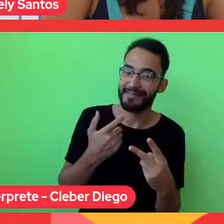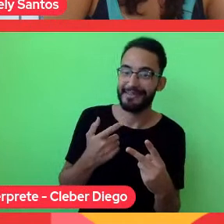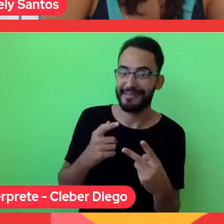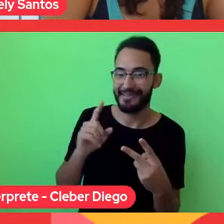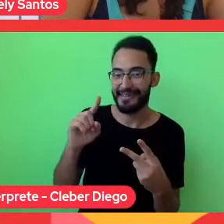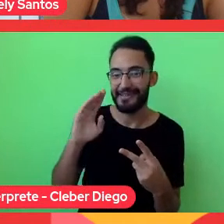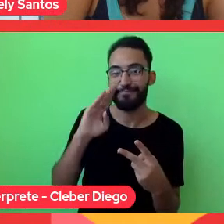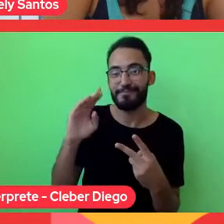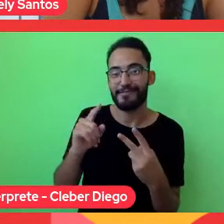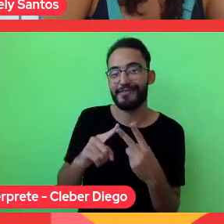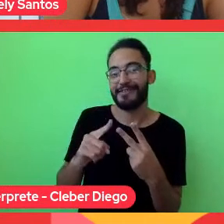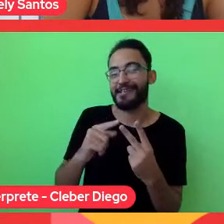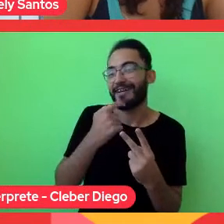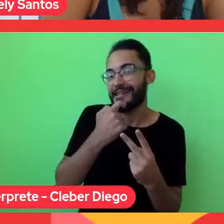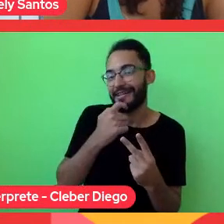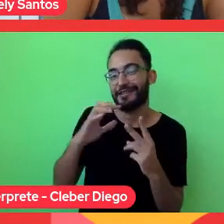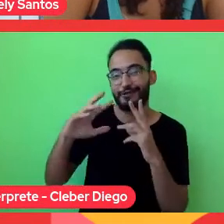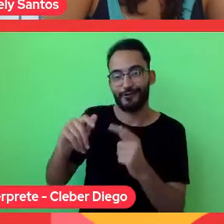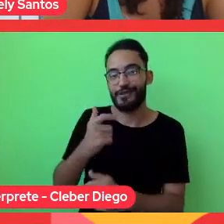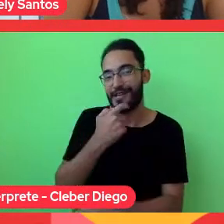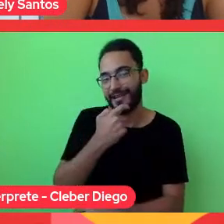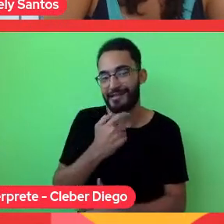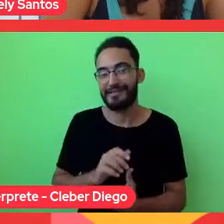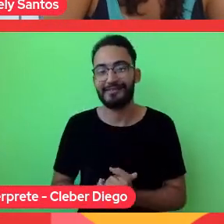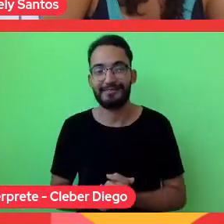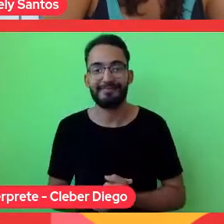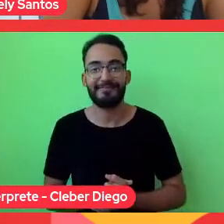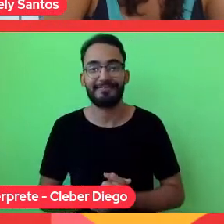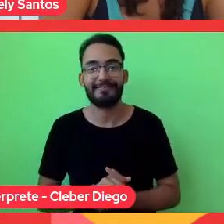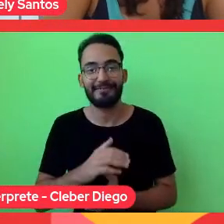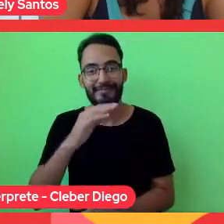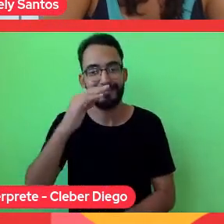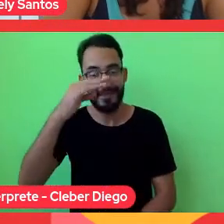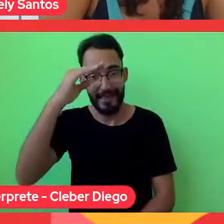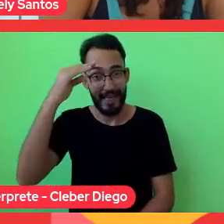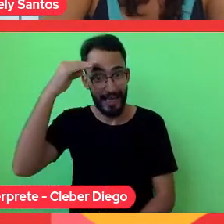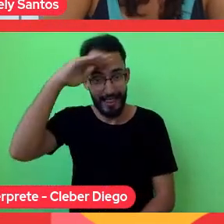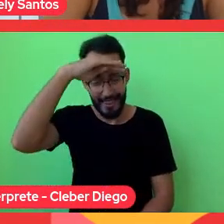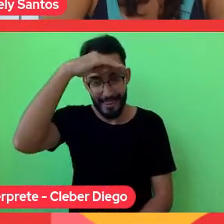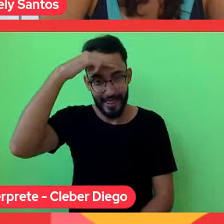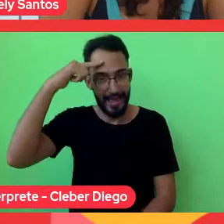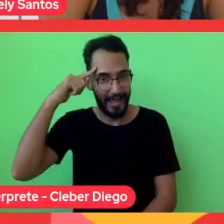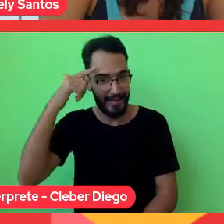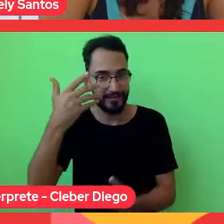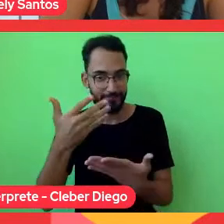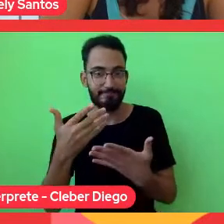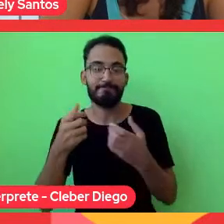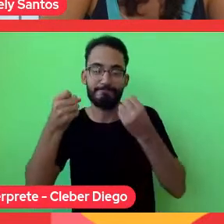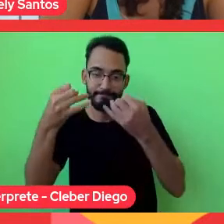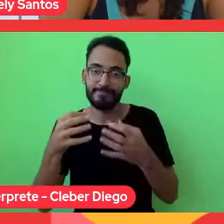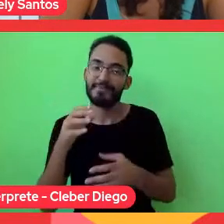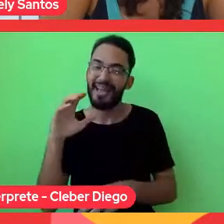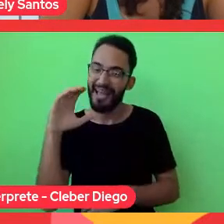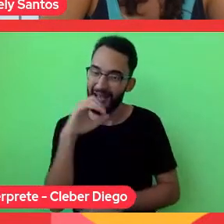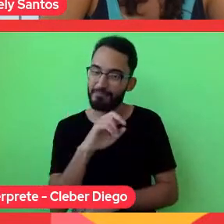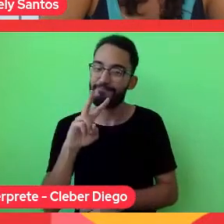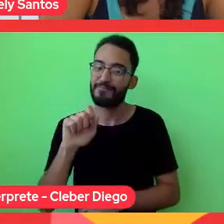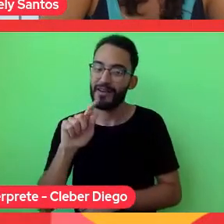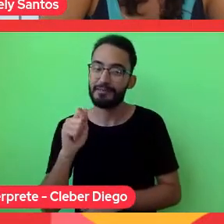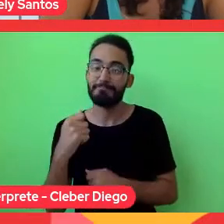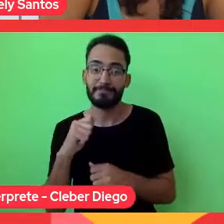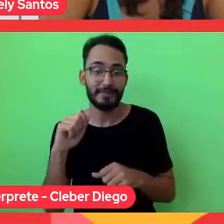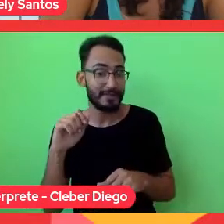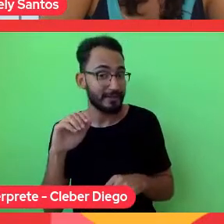da vulnerabilidade, né, Lari? Vai lá. Porque, então, assim, acaba rápido as vagas, você tem que entrar